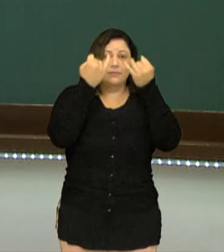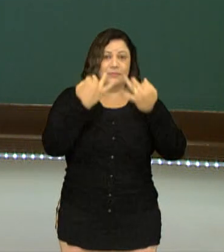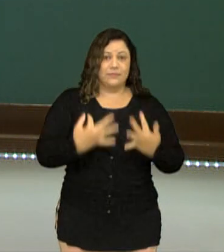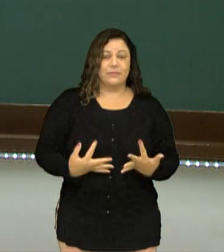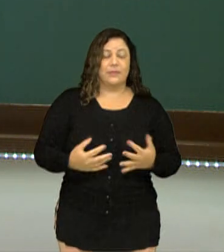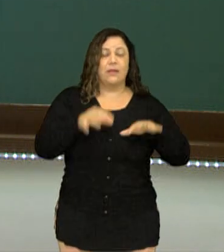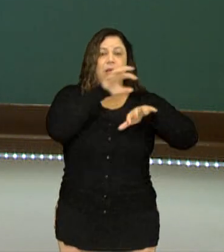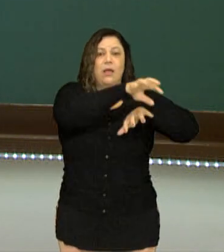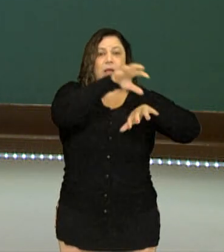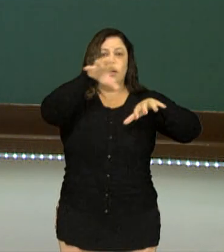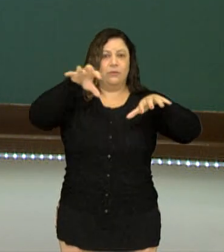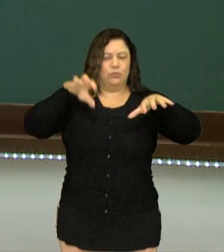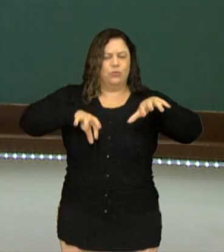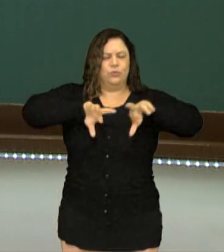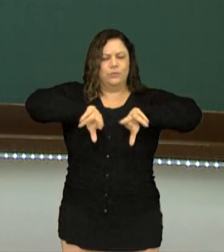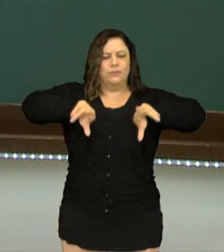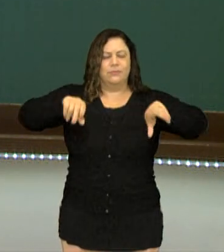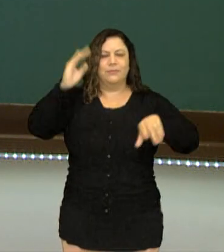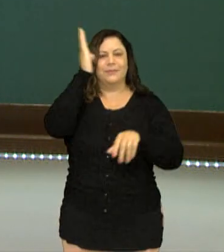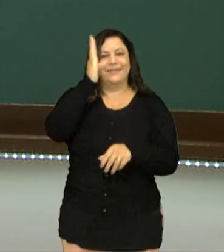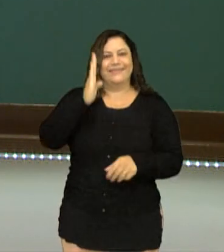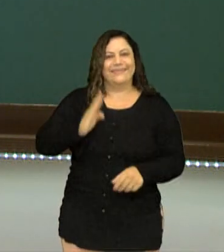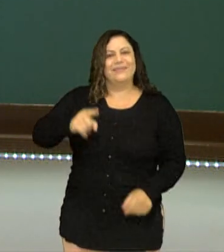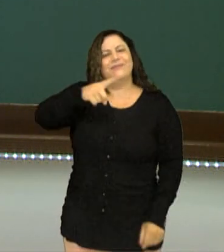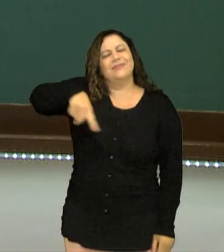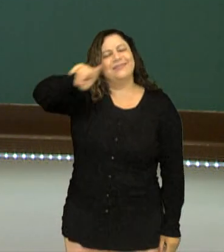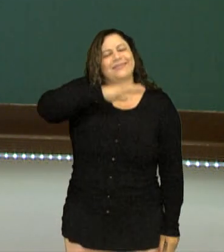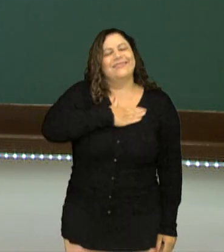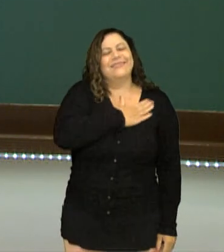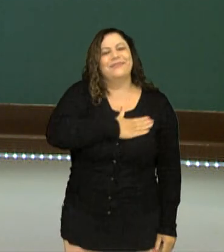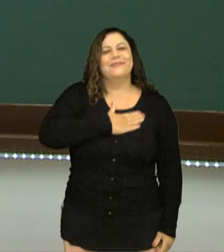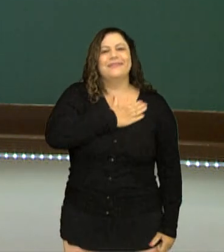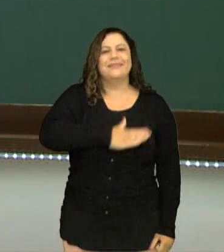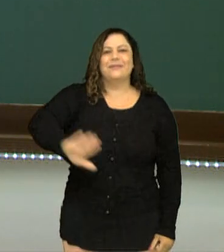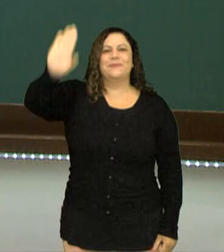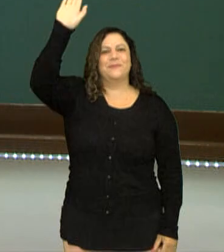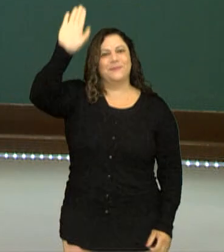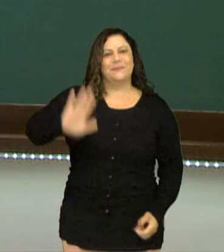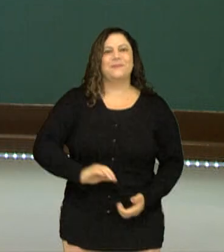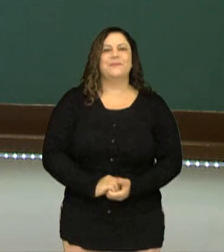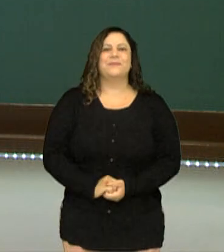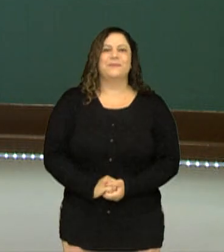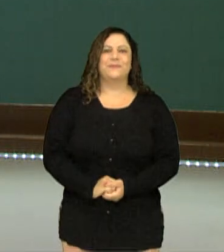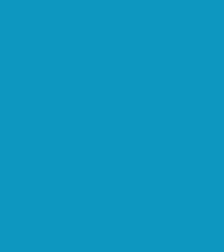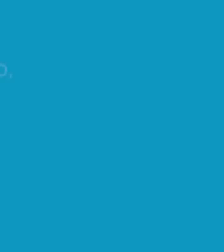sobre regiões metropolitanas brasileiras. Espero que vocês tenham gostado. Até breve.